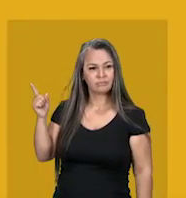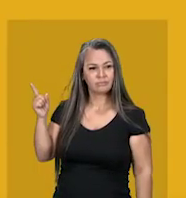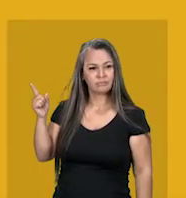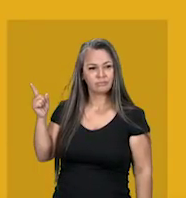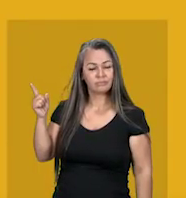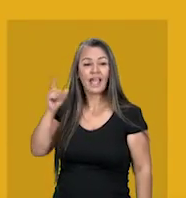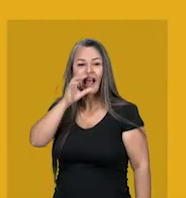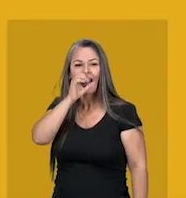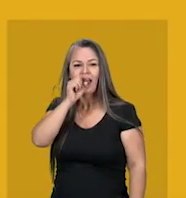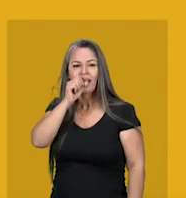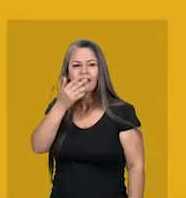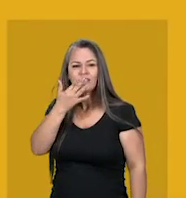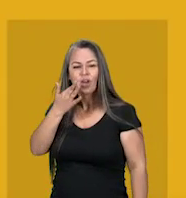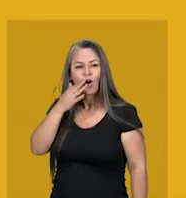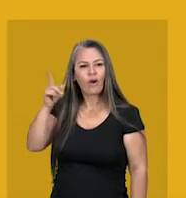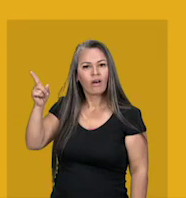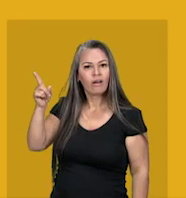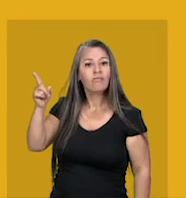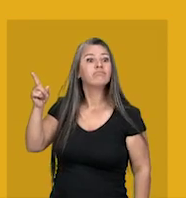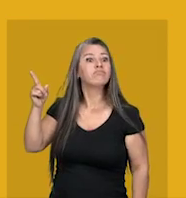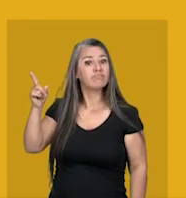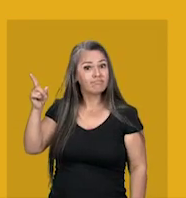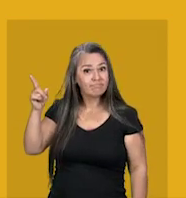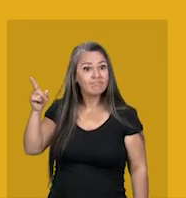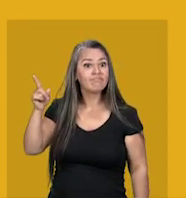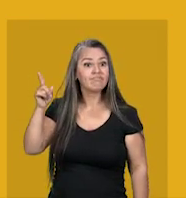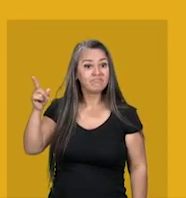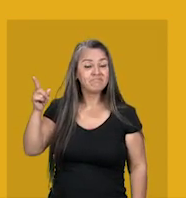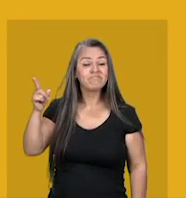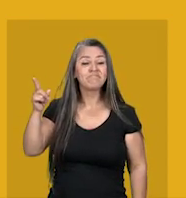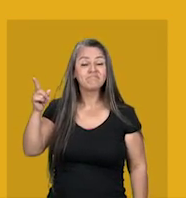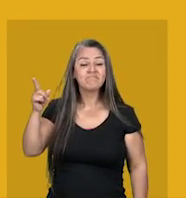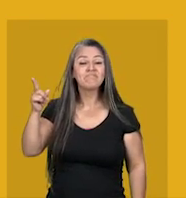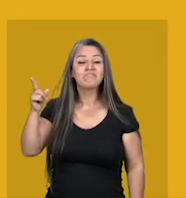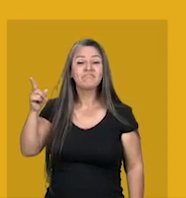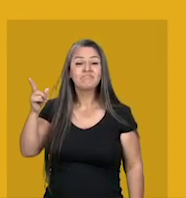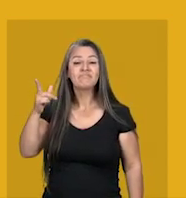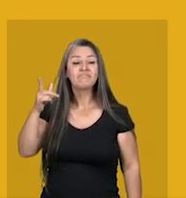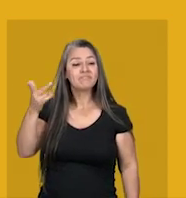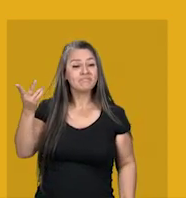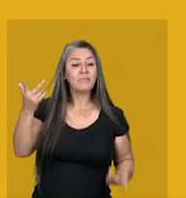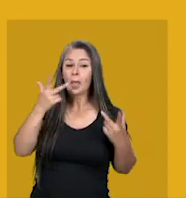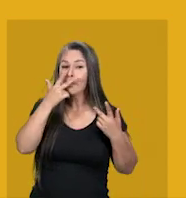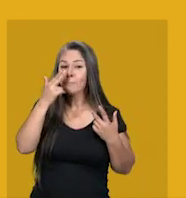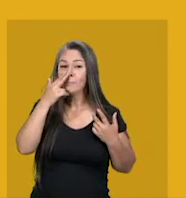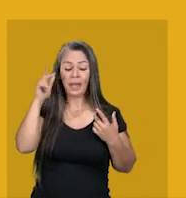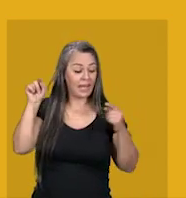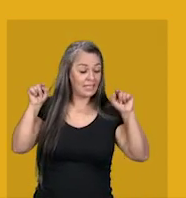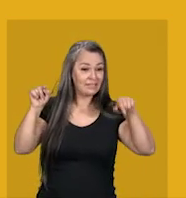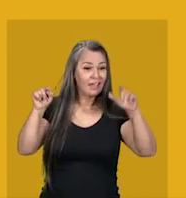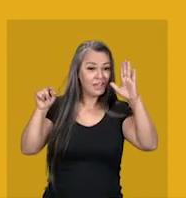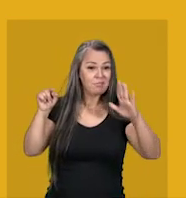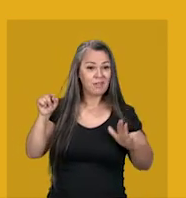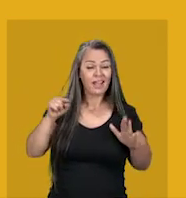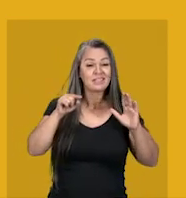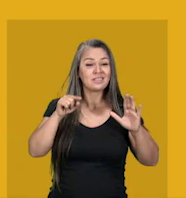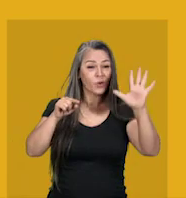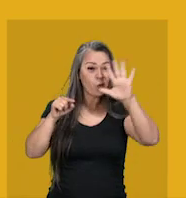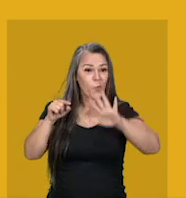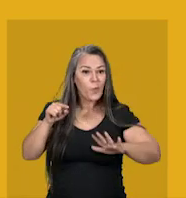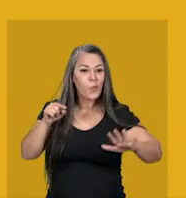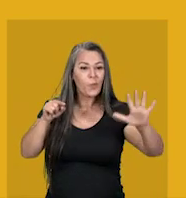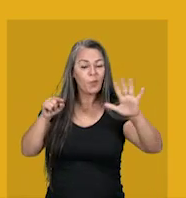né, do continente. Você tem, que é o clima nosso, maior parte do clima que a gente tem no Brasil também, né? Você tem